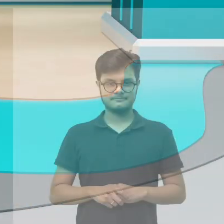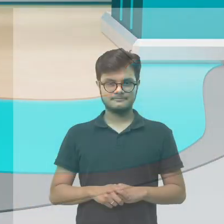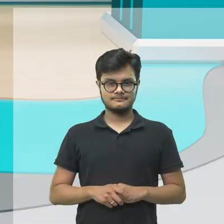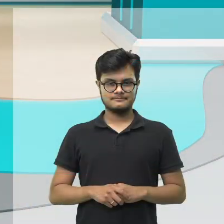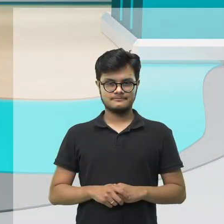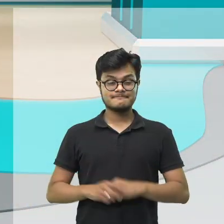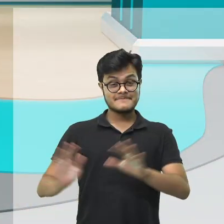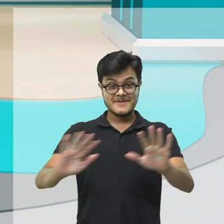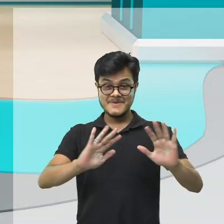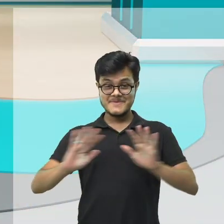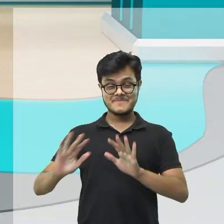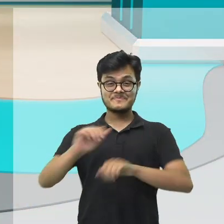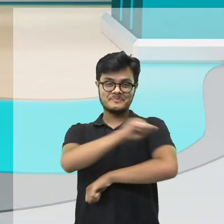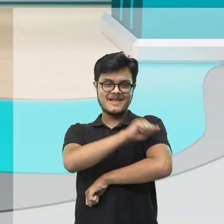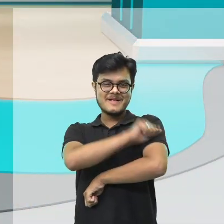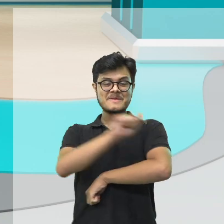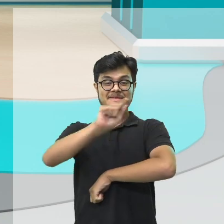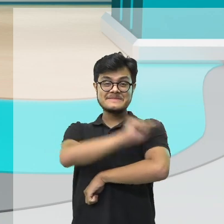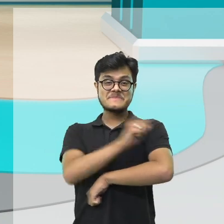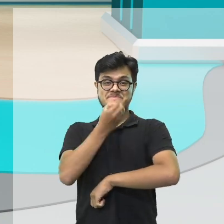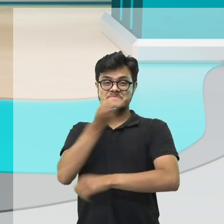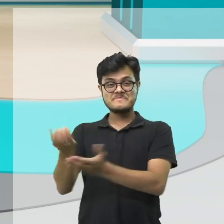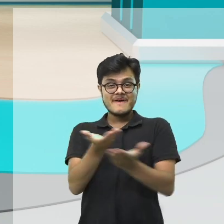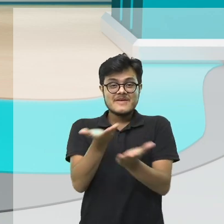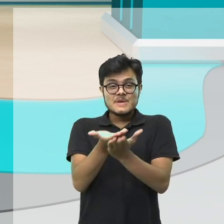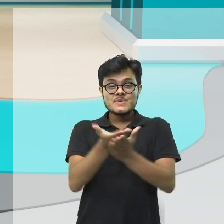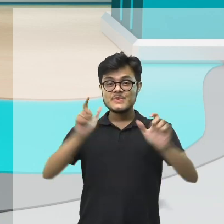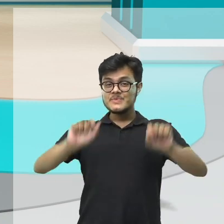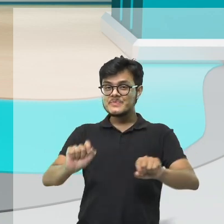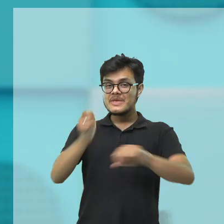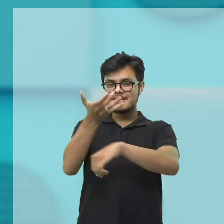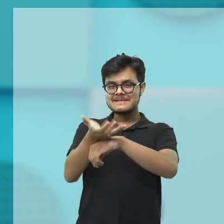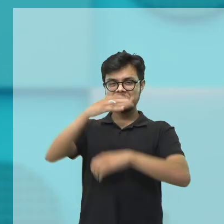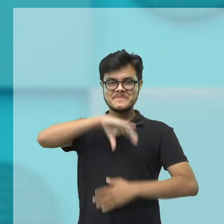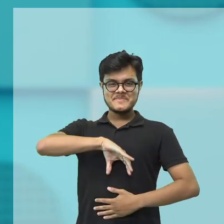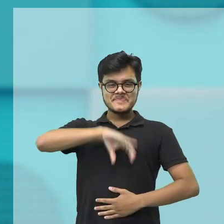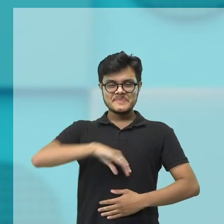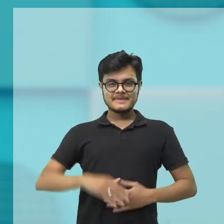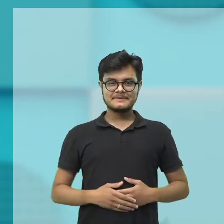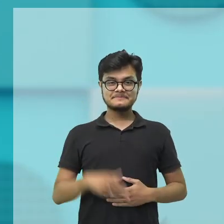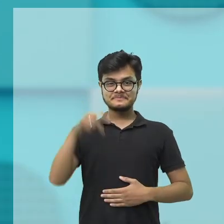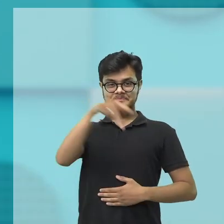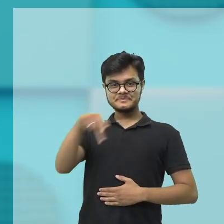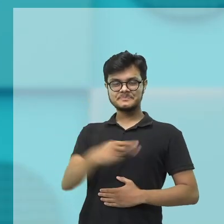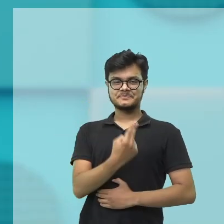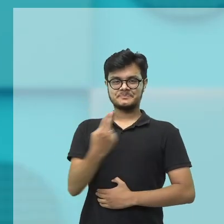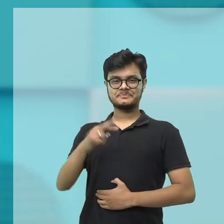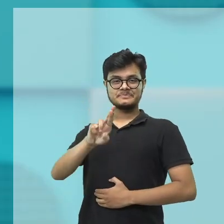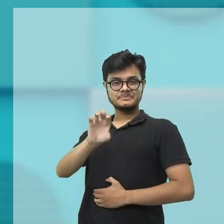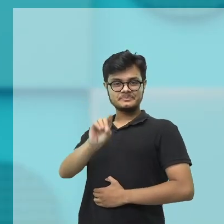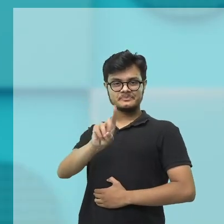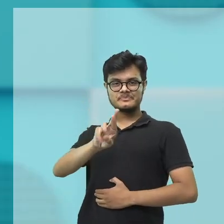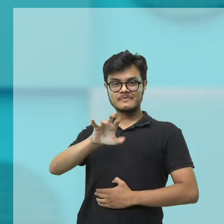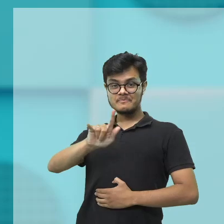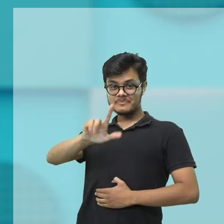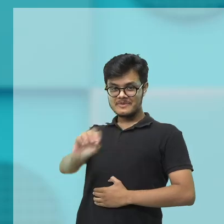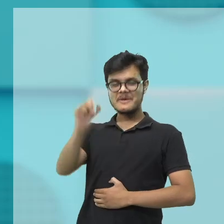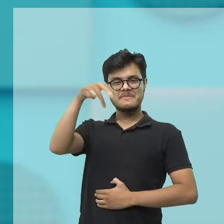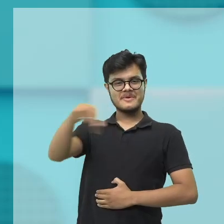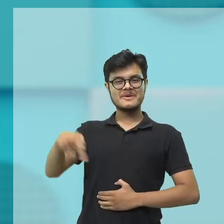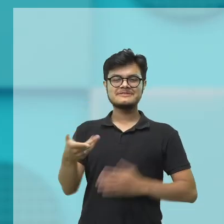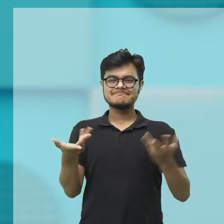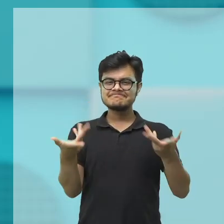Olá, alunos do 7º ano, sejam bem-vindos a mais uma aula de língua portuguesa. Eu sou o professor Rodrigo Ribeiro, ministrante